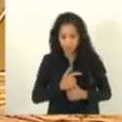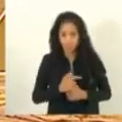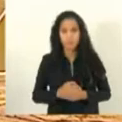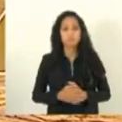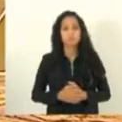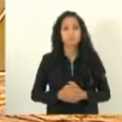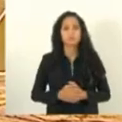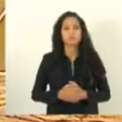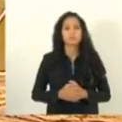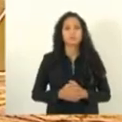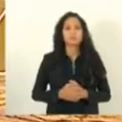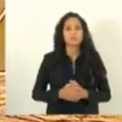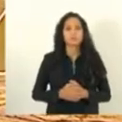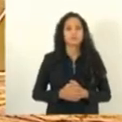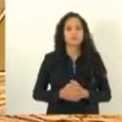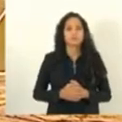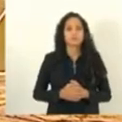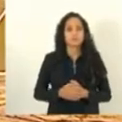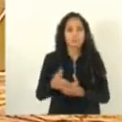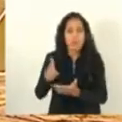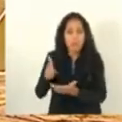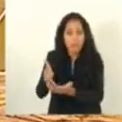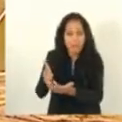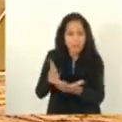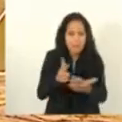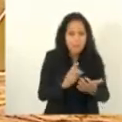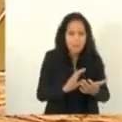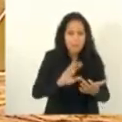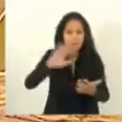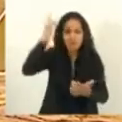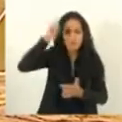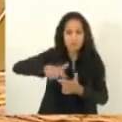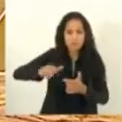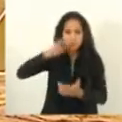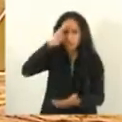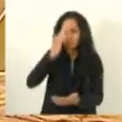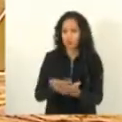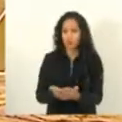não acredito em armas para resolver problemas.